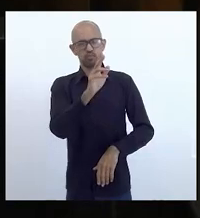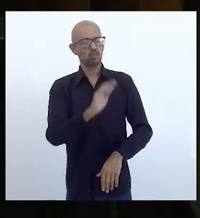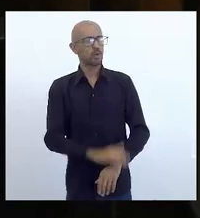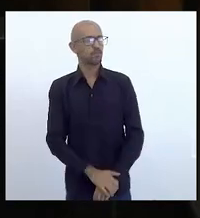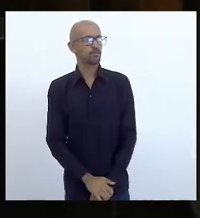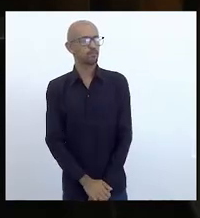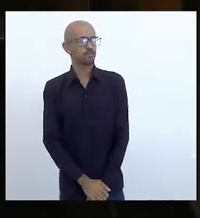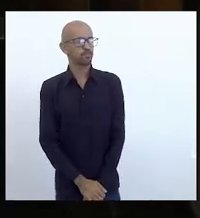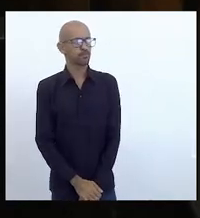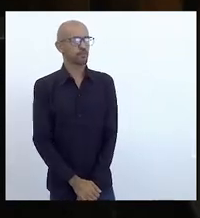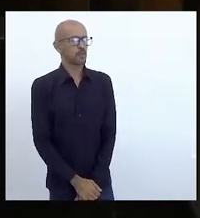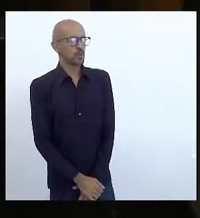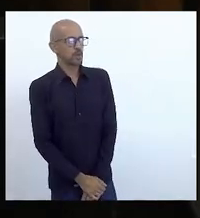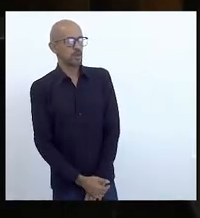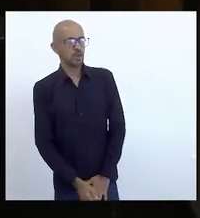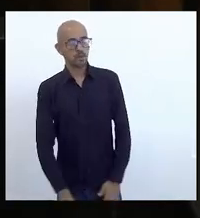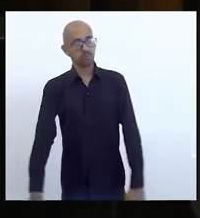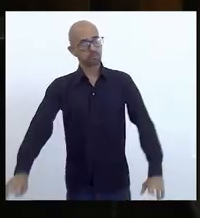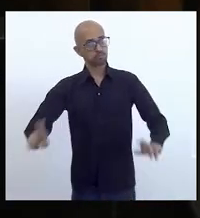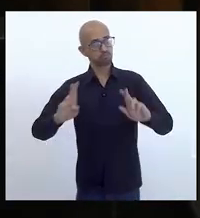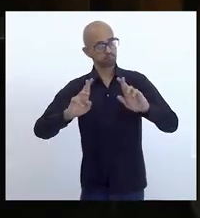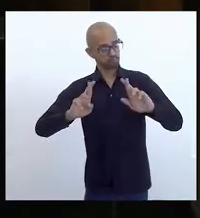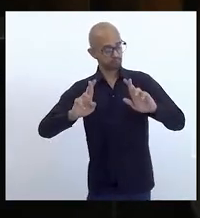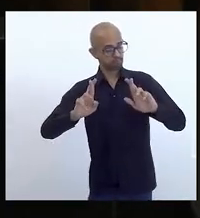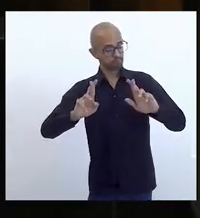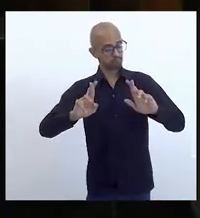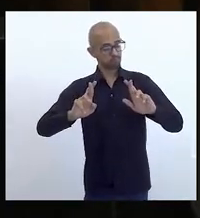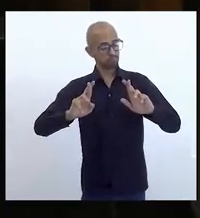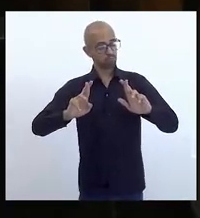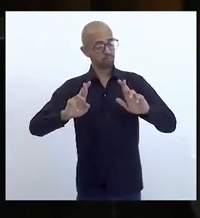primeiro fazer essas observações.